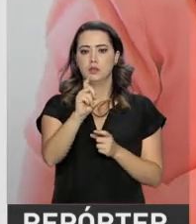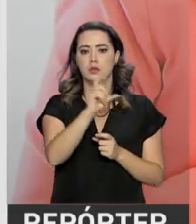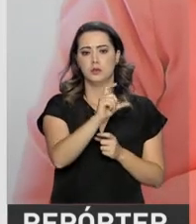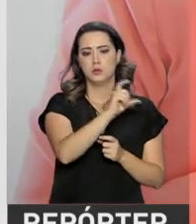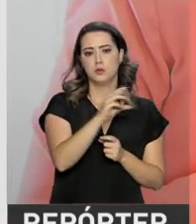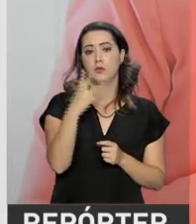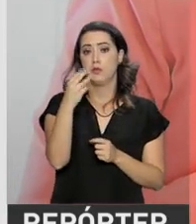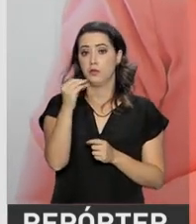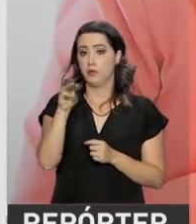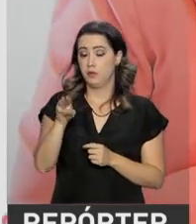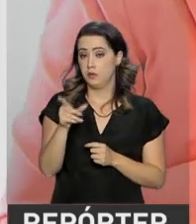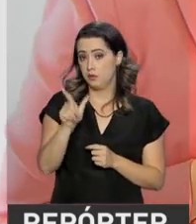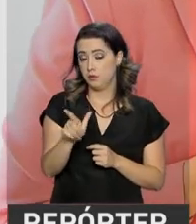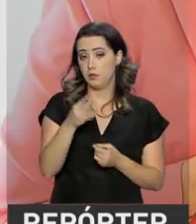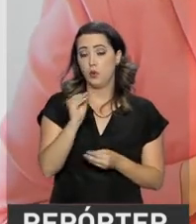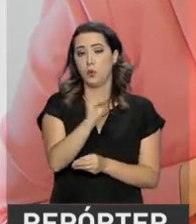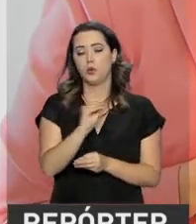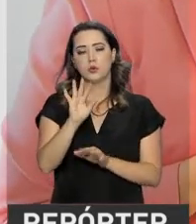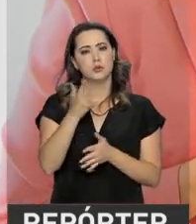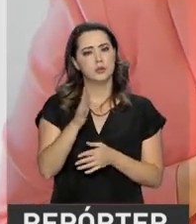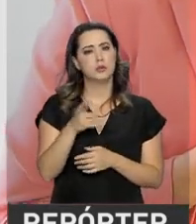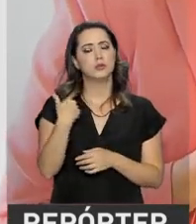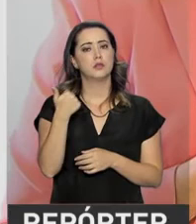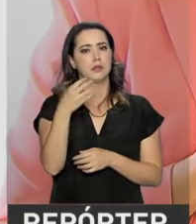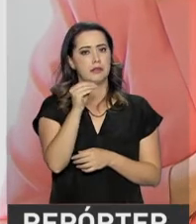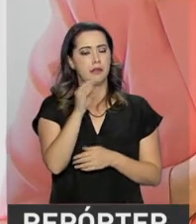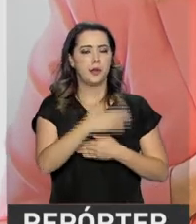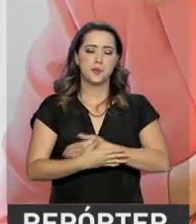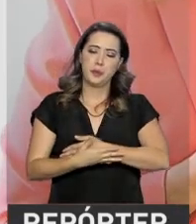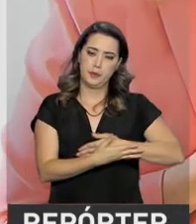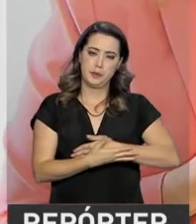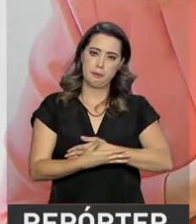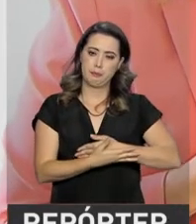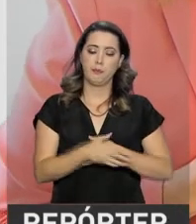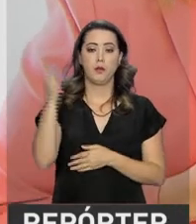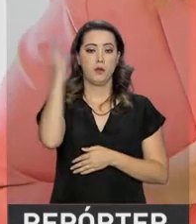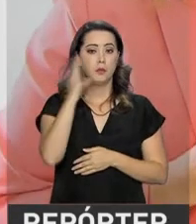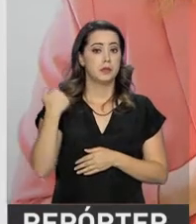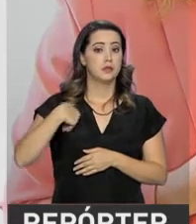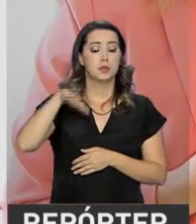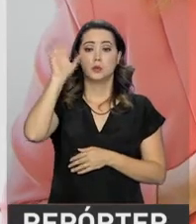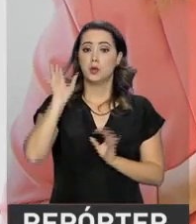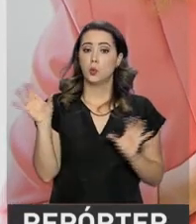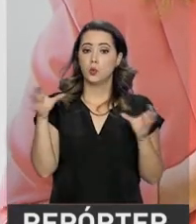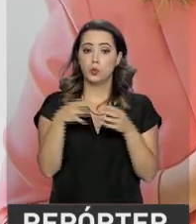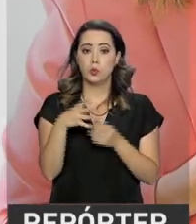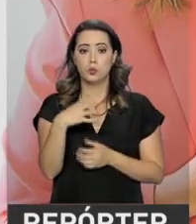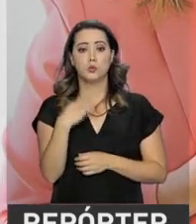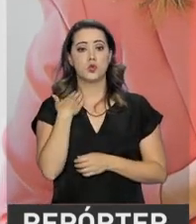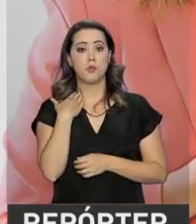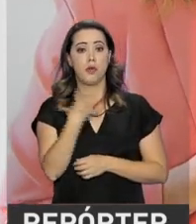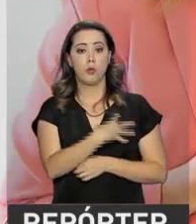de 300 ml, sustenta, em média, 10 recém-nascidos. O Brasil tem a maior rede de bancos